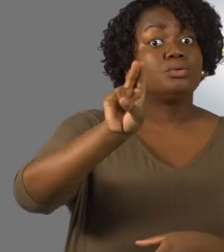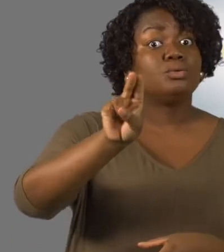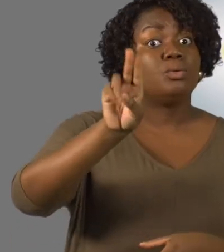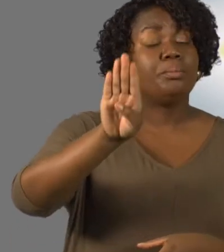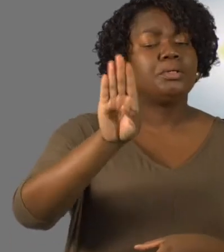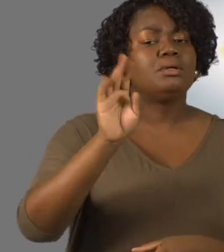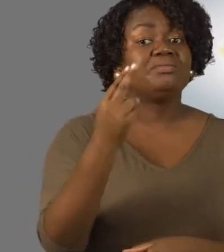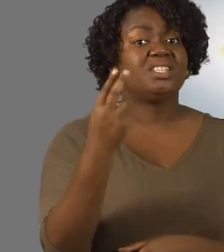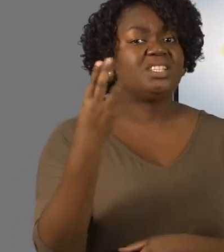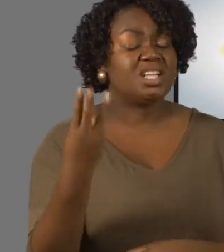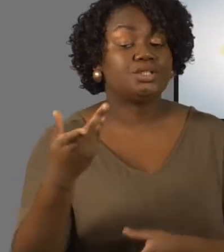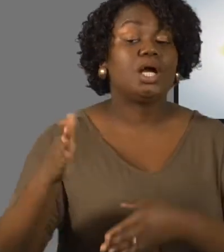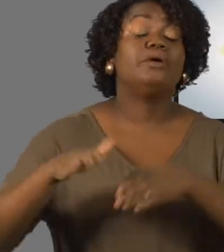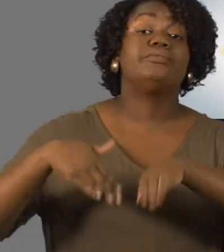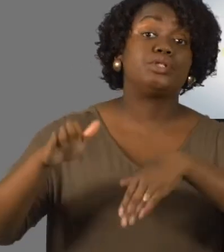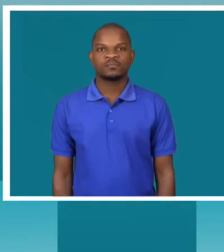passado.